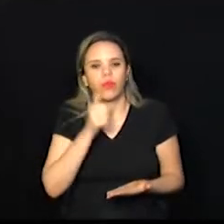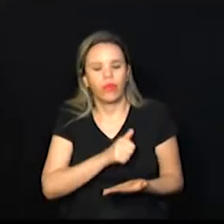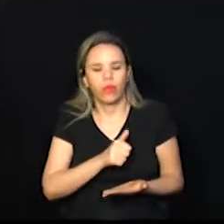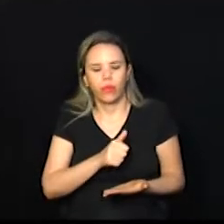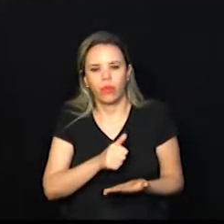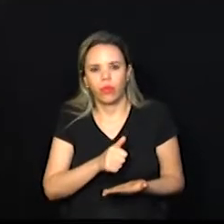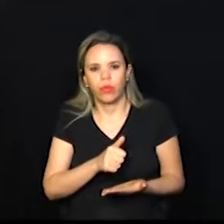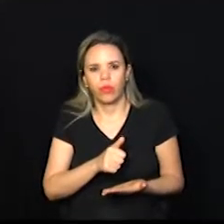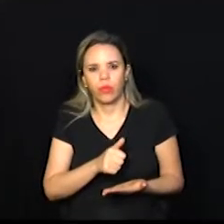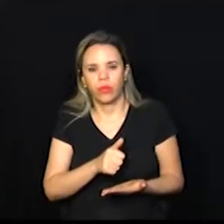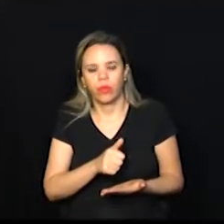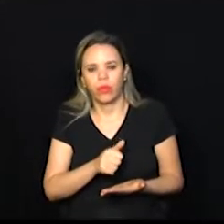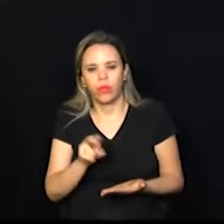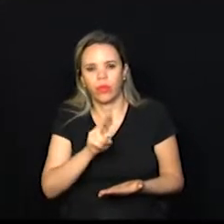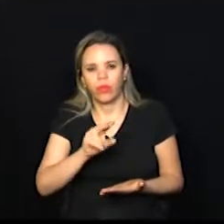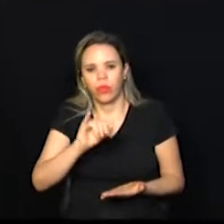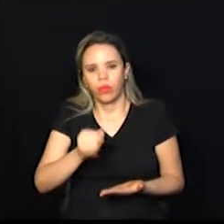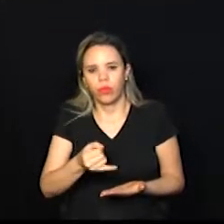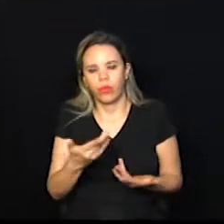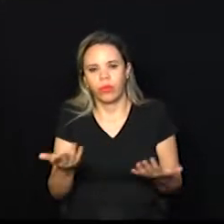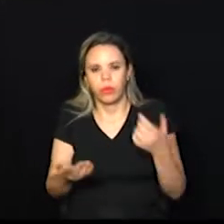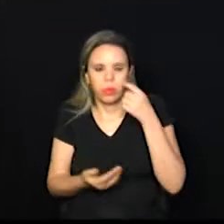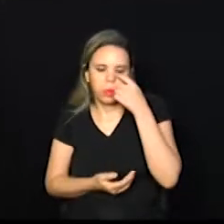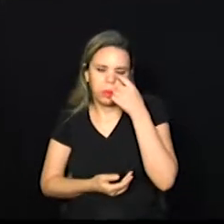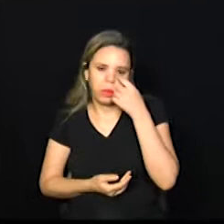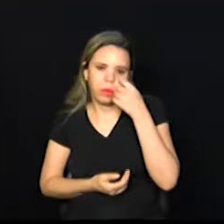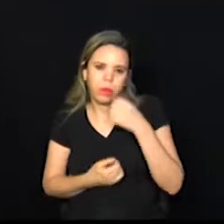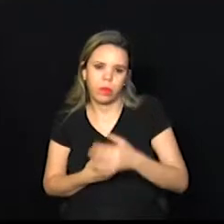sido usufruído disso. Tá?